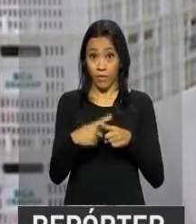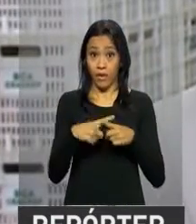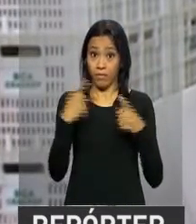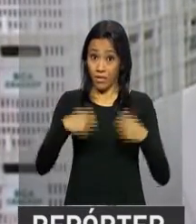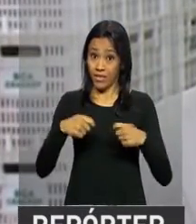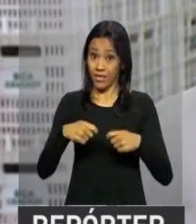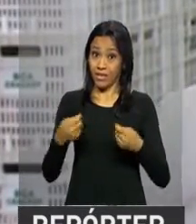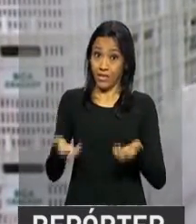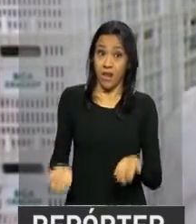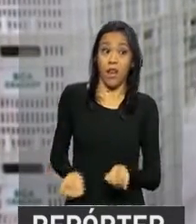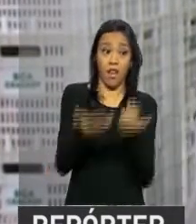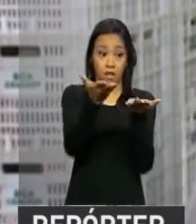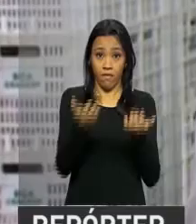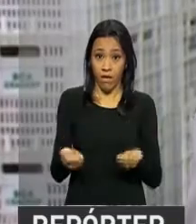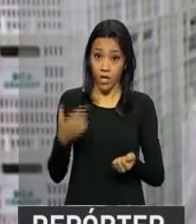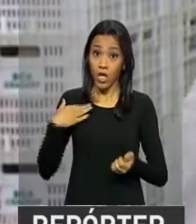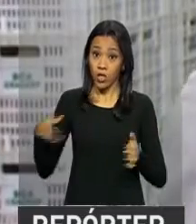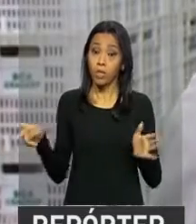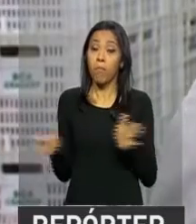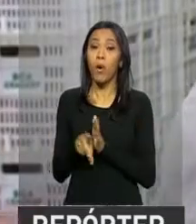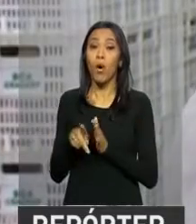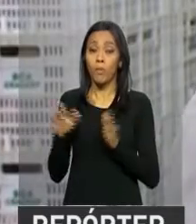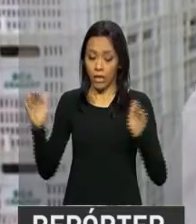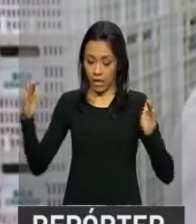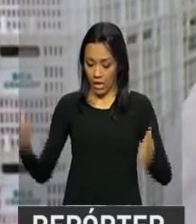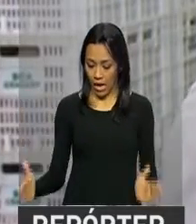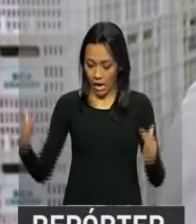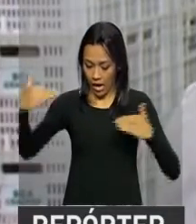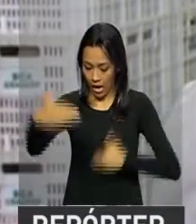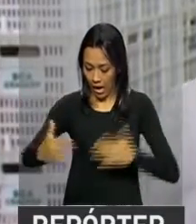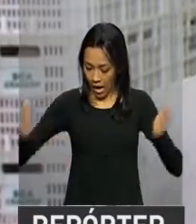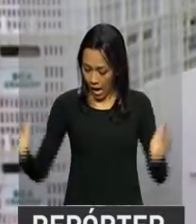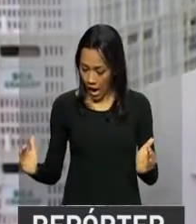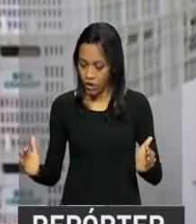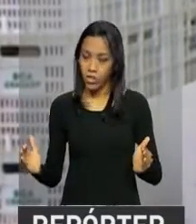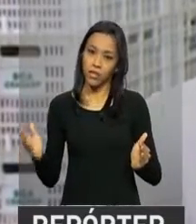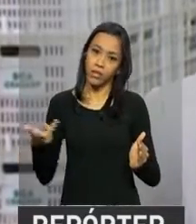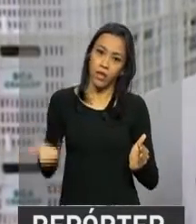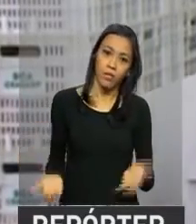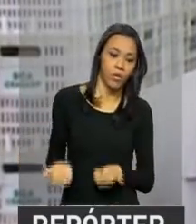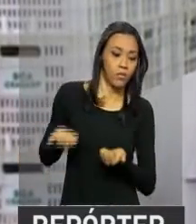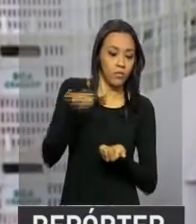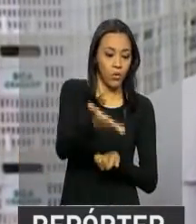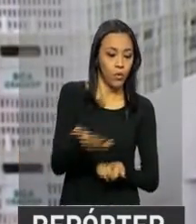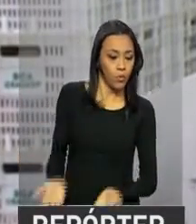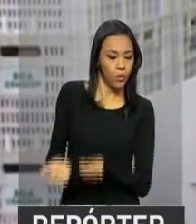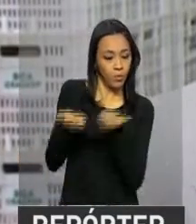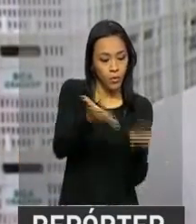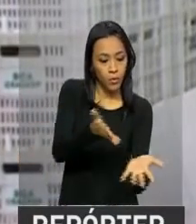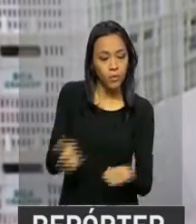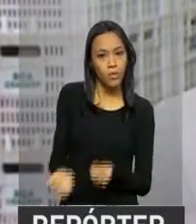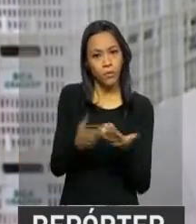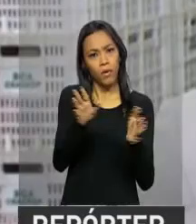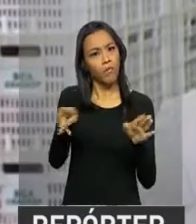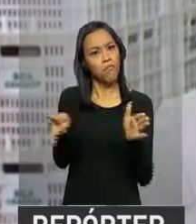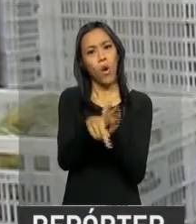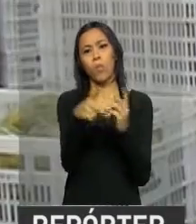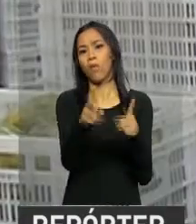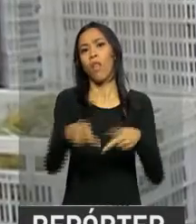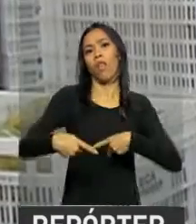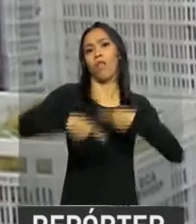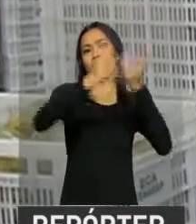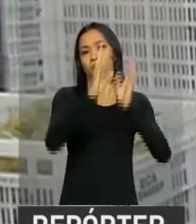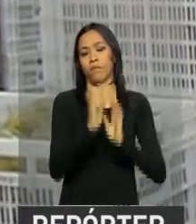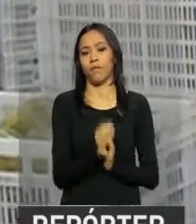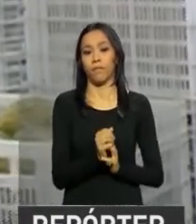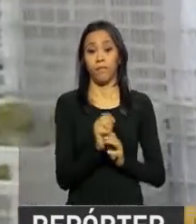caixas deles, né? A gente tem as nossas caixas, que vira para as caixas deles, e aí eles levam em seu transporte também.